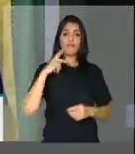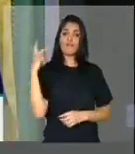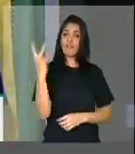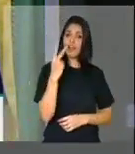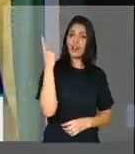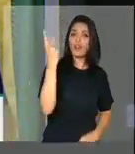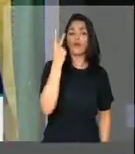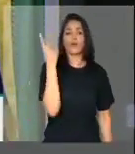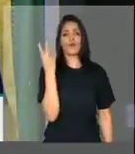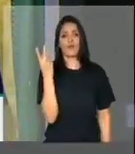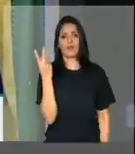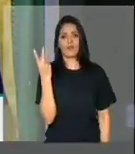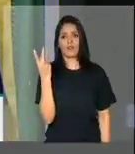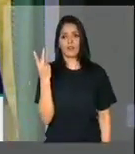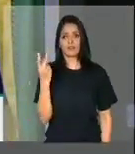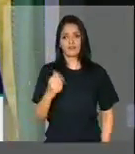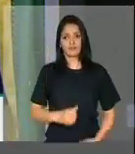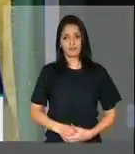ordem